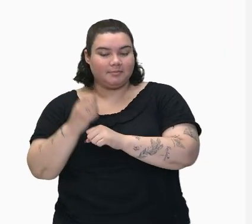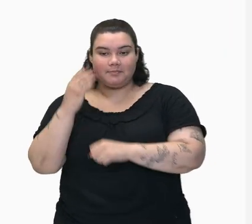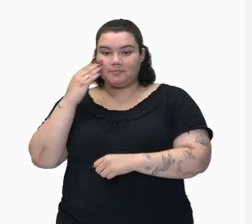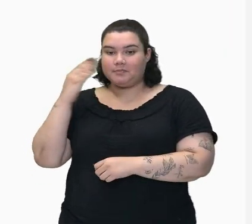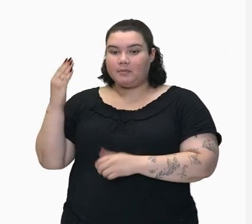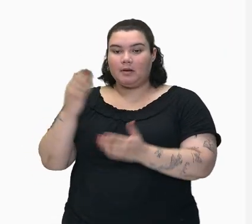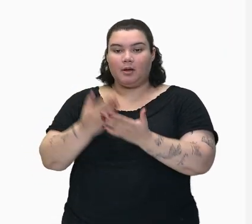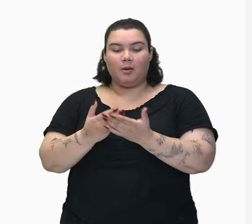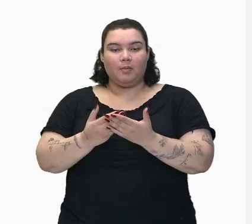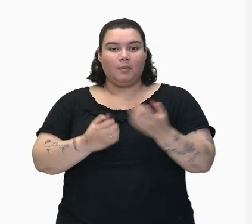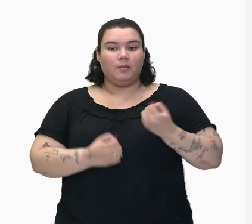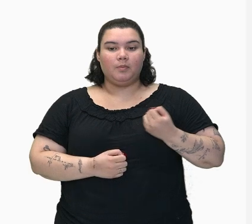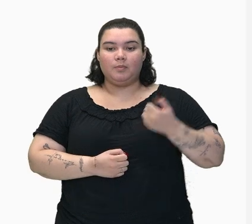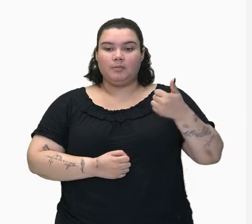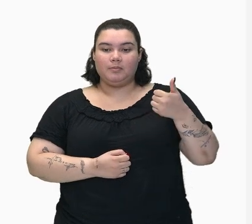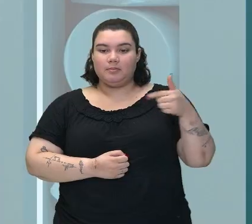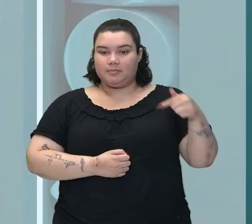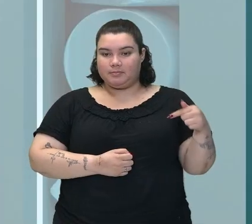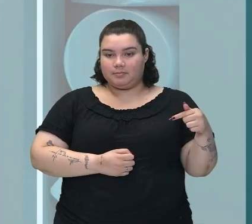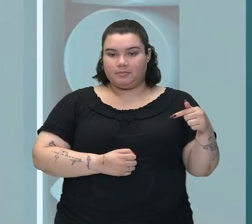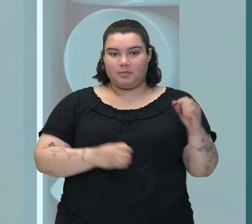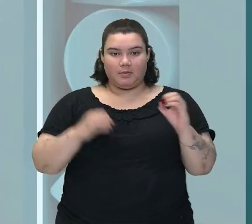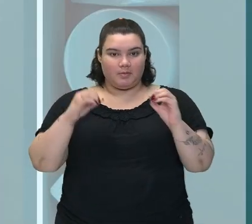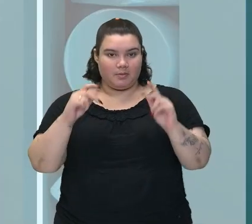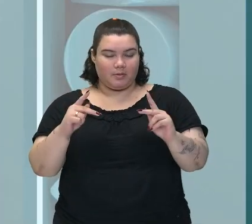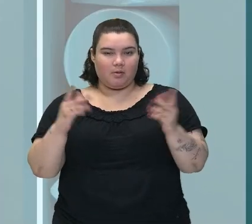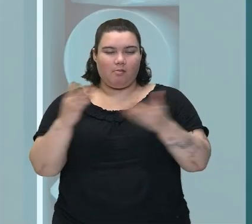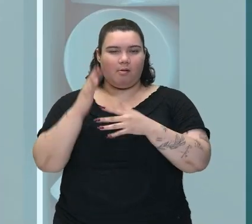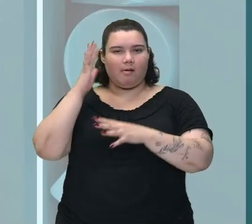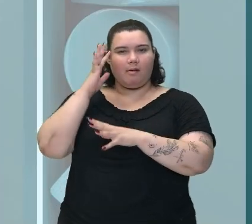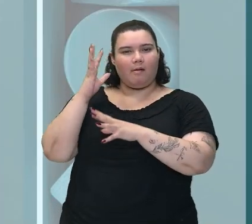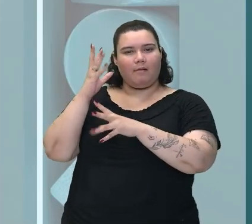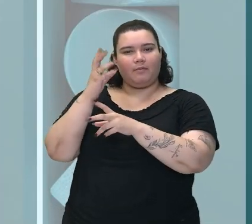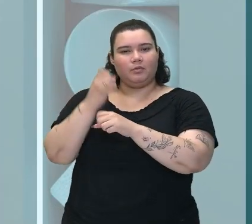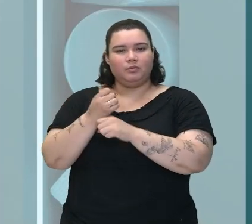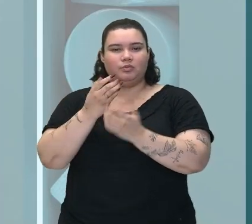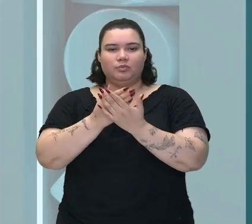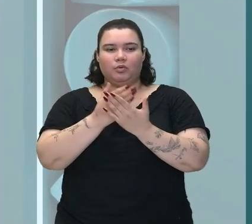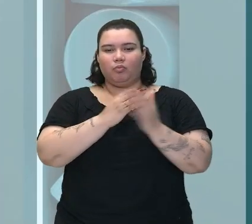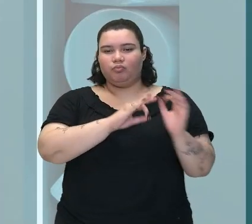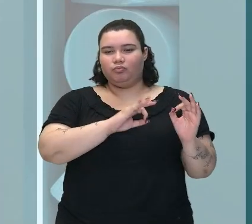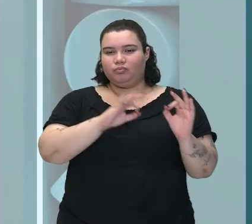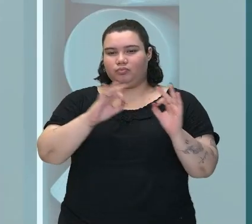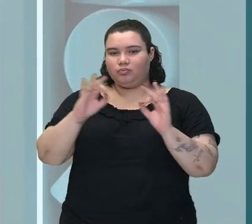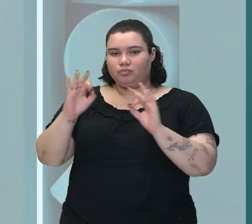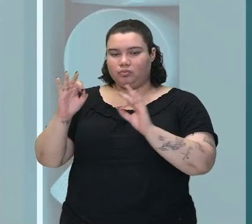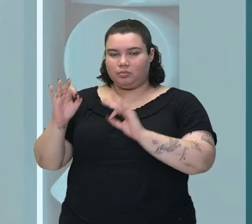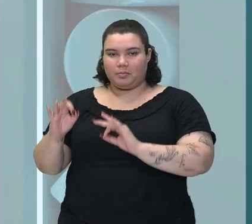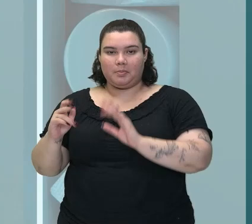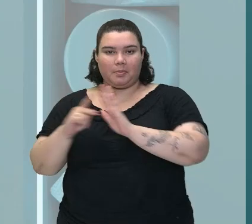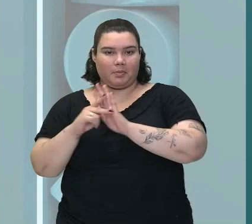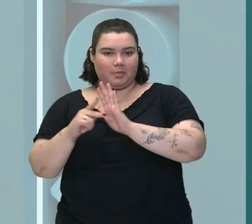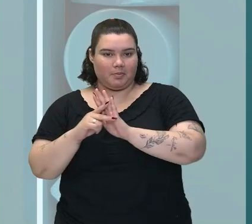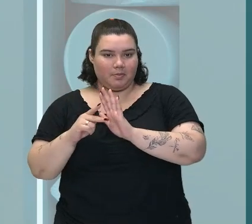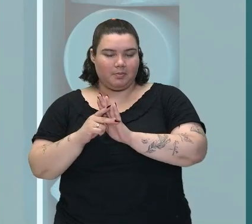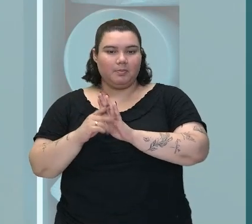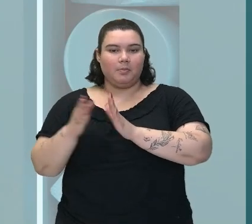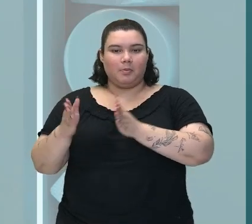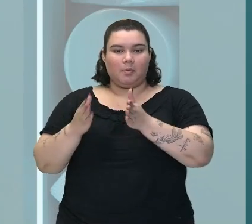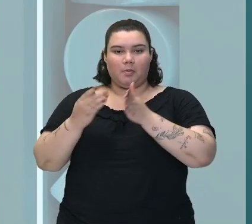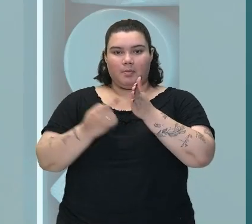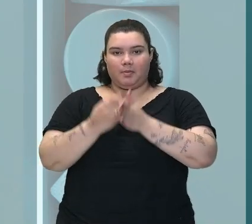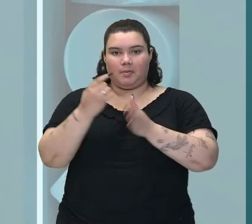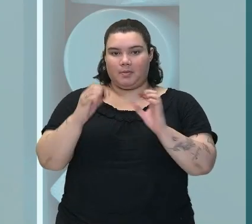número 17. Então, vamos relembrar aquilo que foi abordado durante estes primeiros momentos da nossa unidade